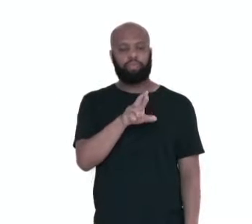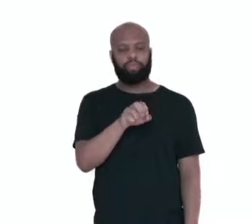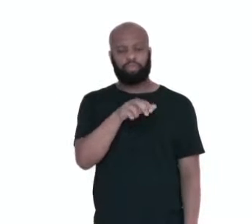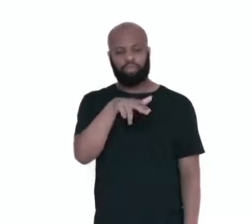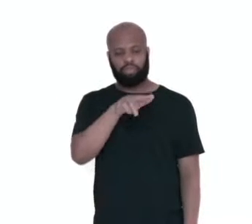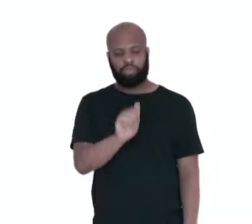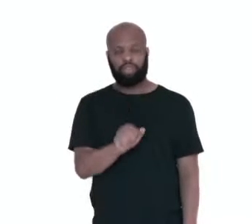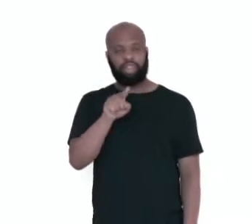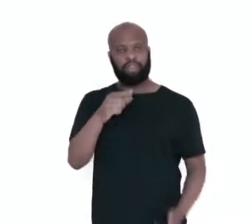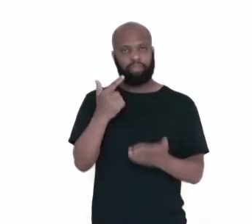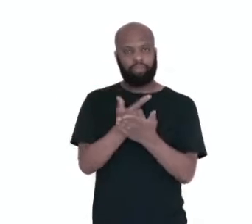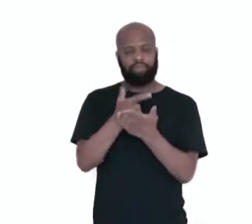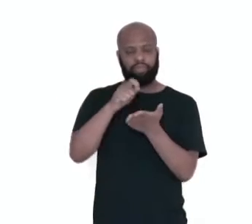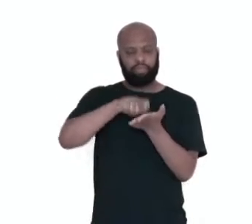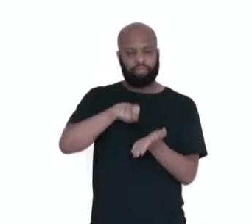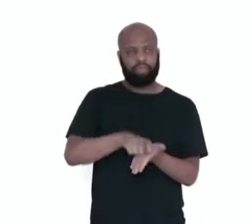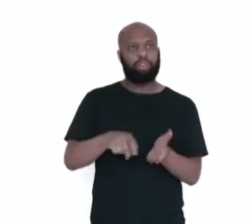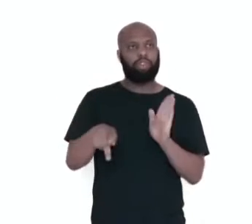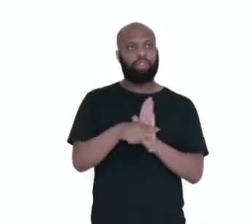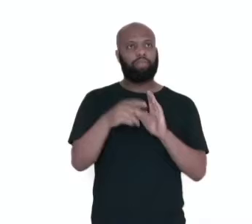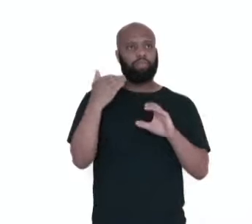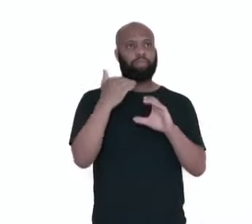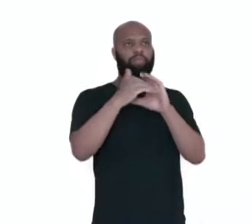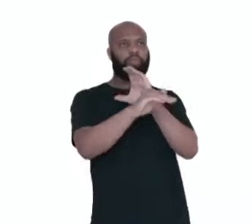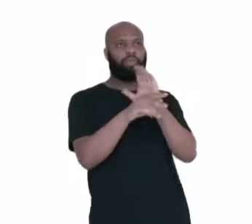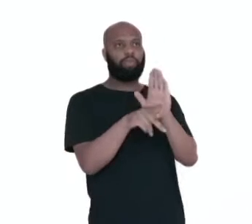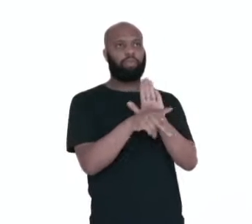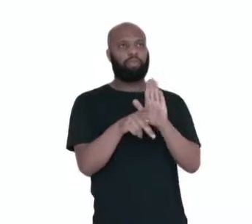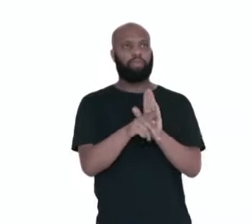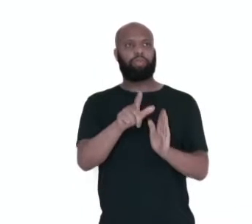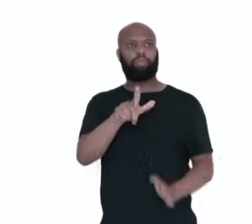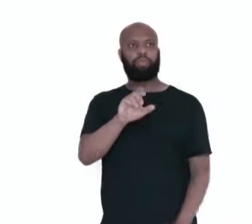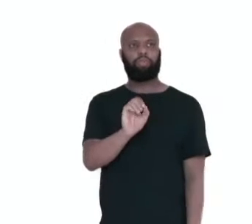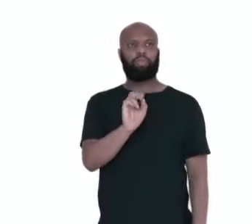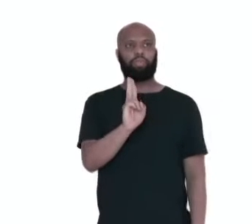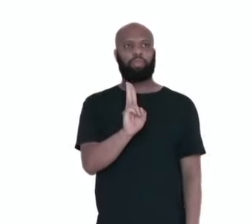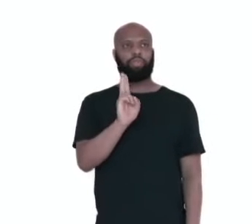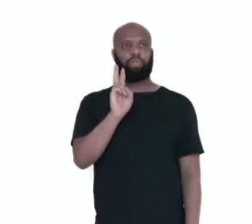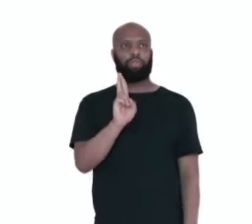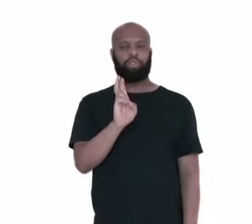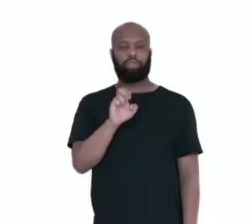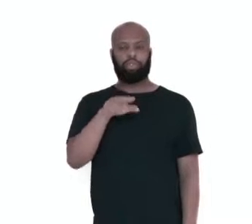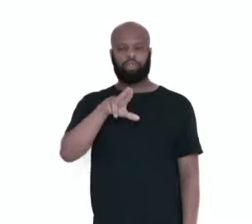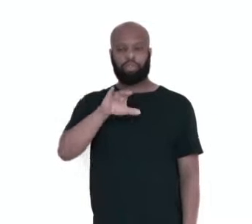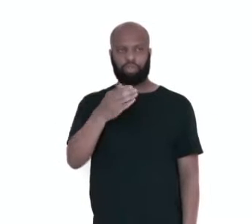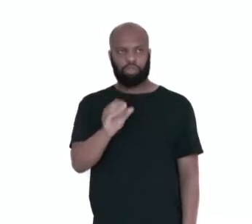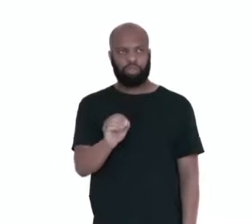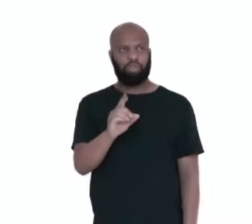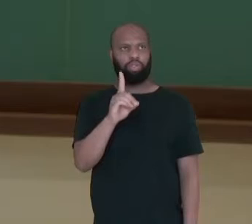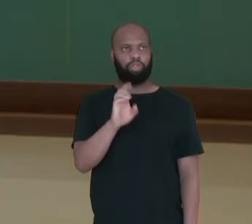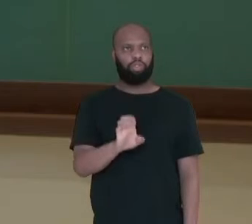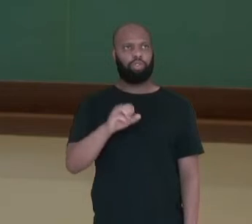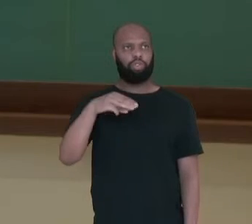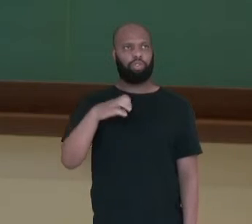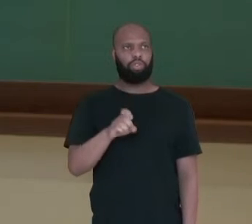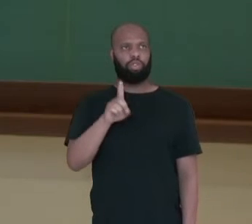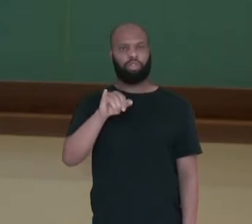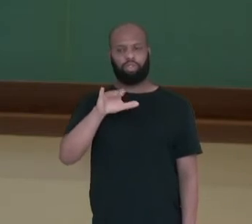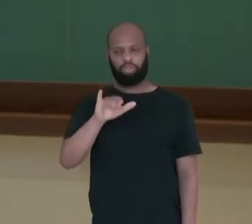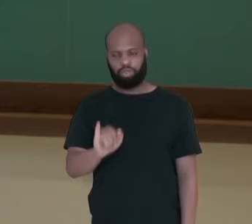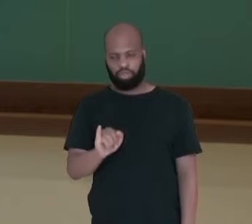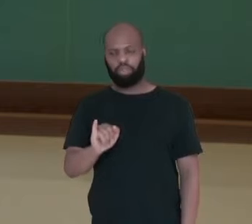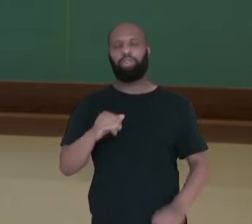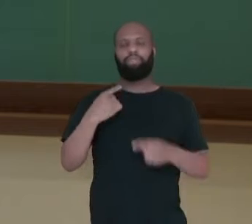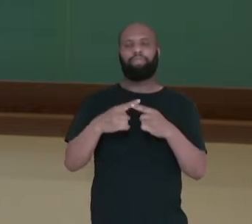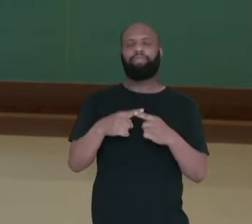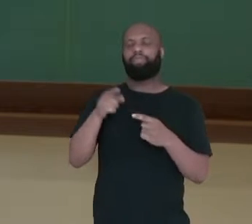livro a Lourenço de Médici como uma tentativa de reaproximação com os governantes. Então, um fato interessante aí sobre a